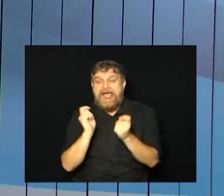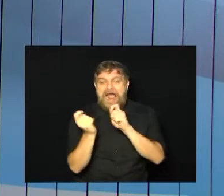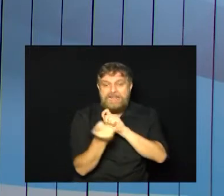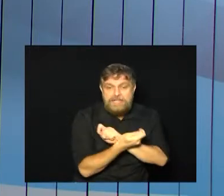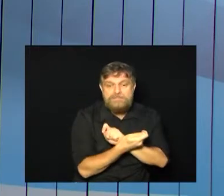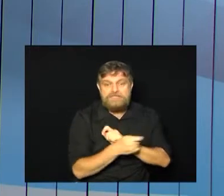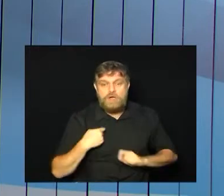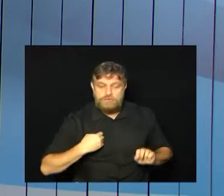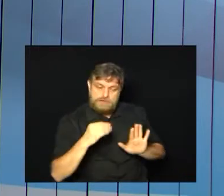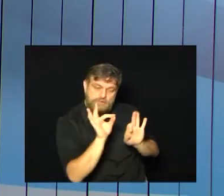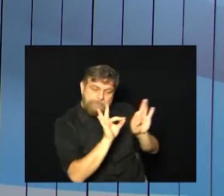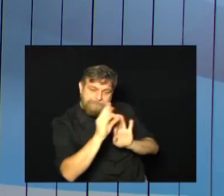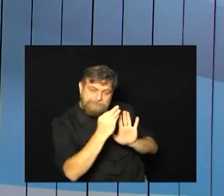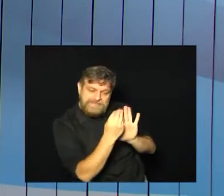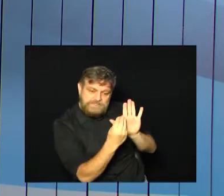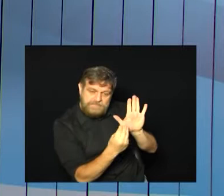planejamento que você citou?